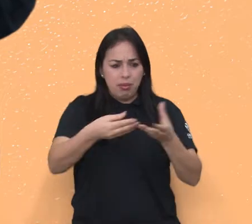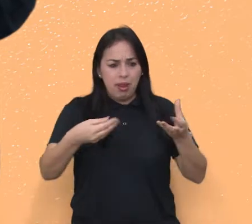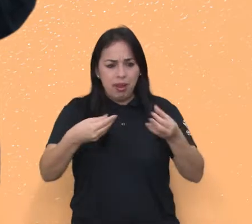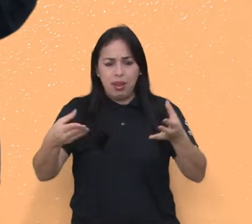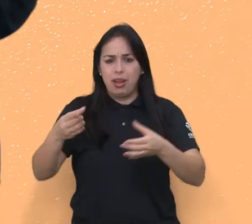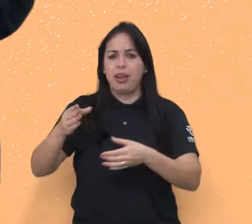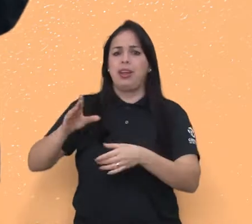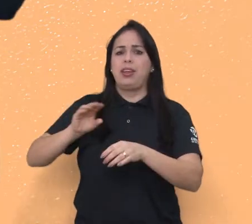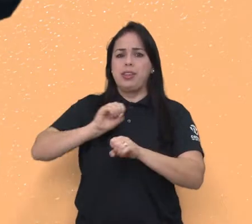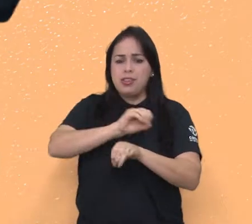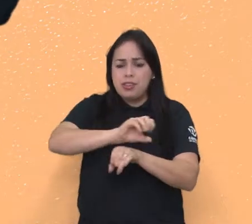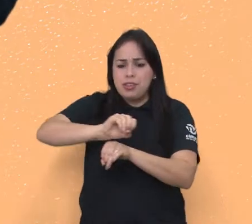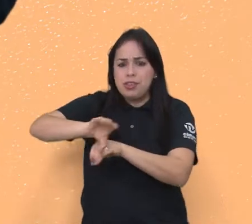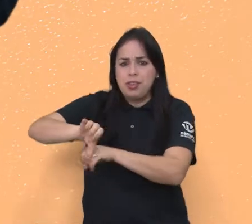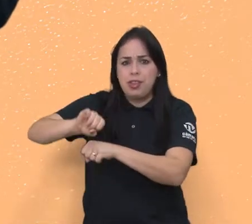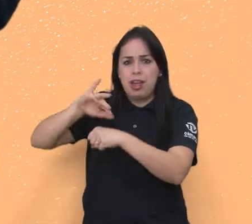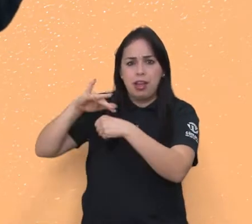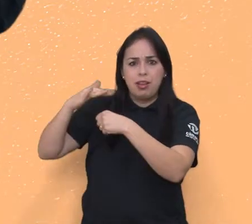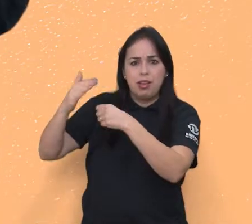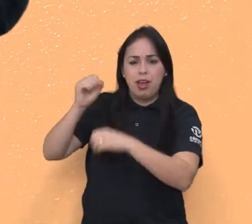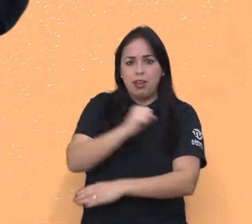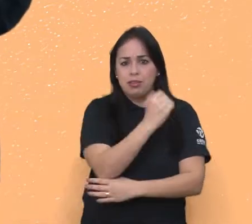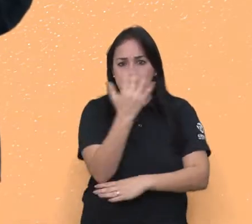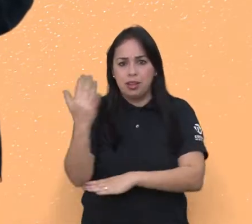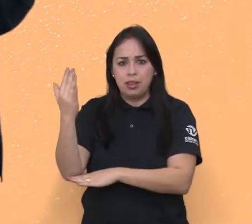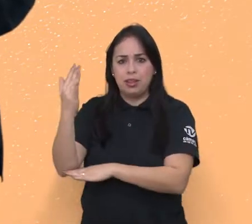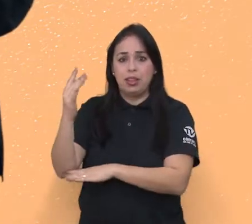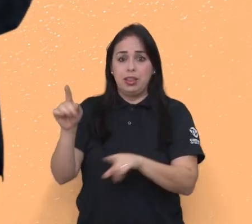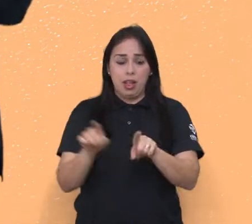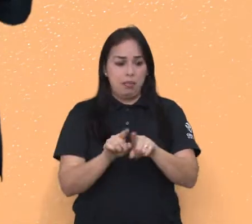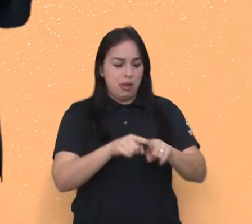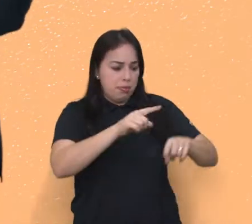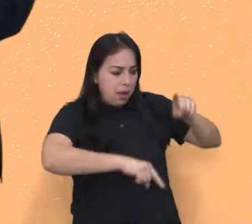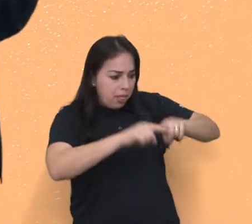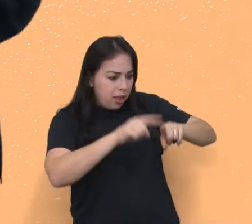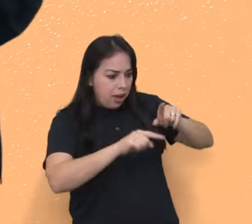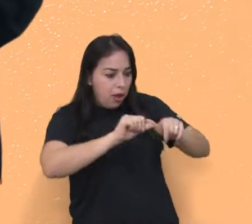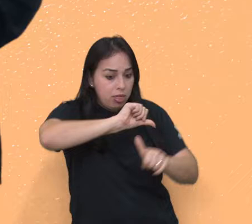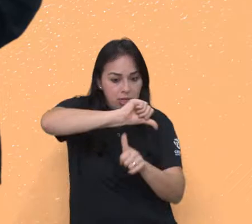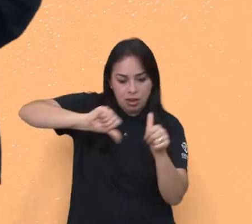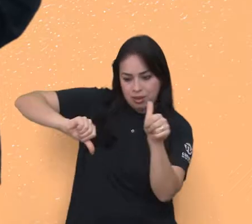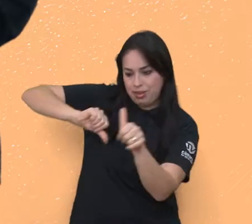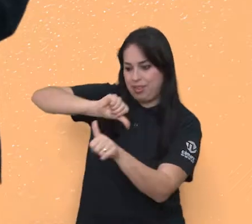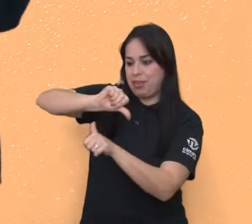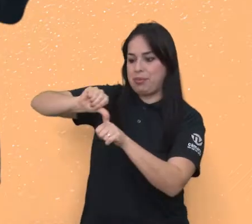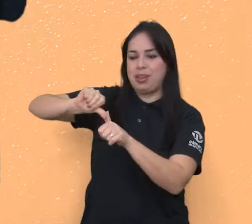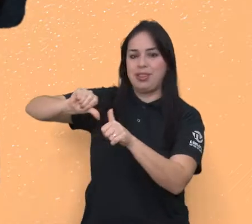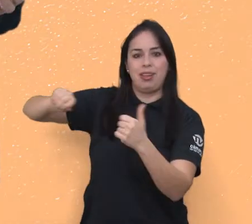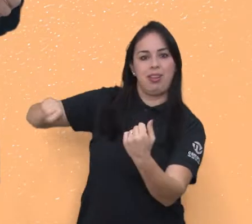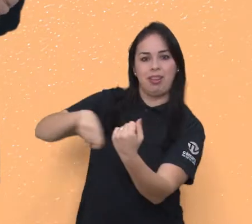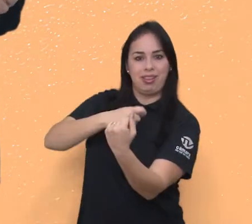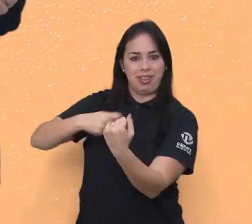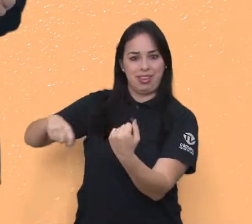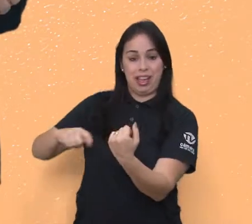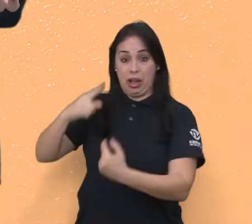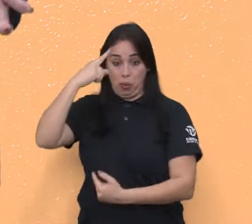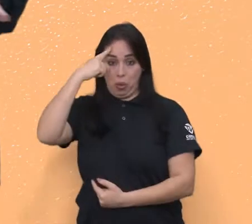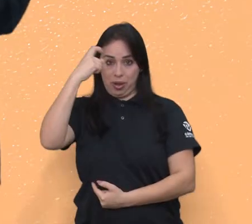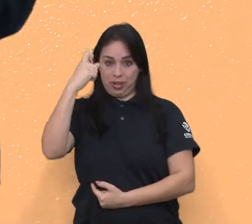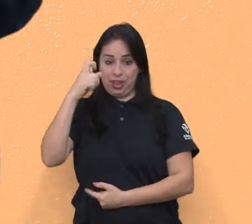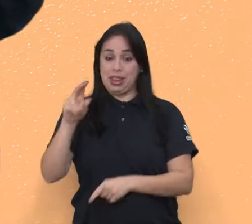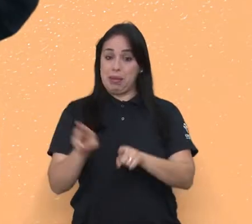educação ambiental por meio da transformação de sucata em instrumentos musicais, com criatividade